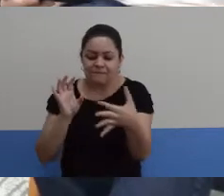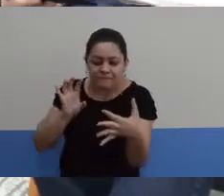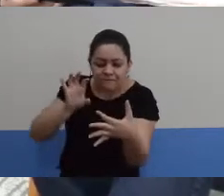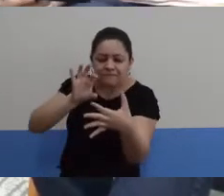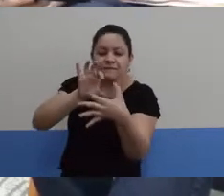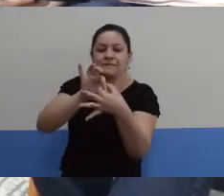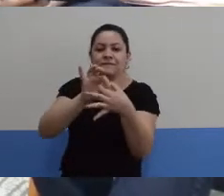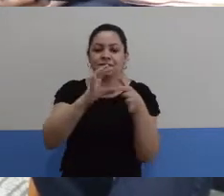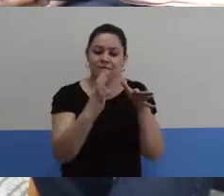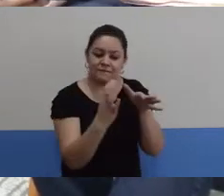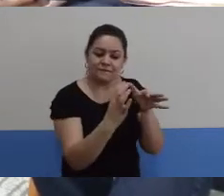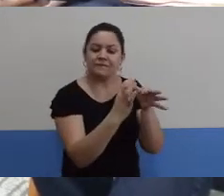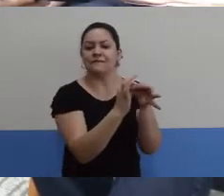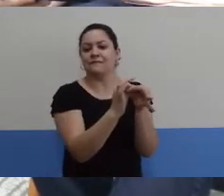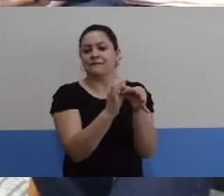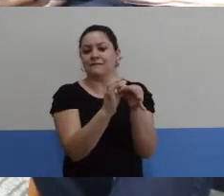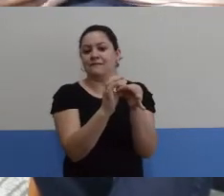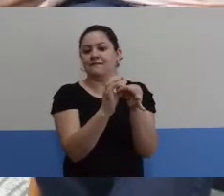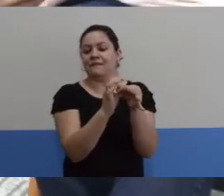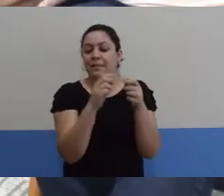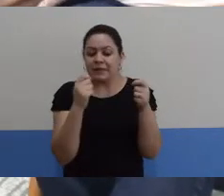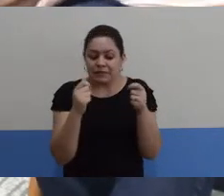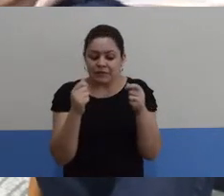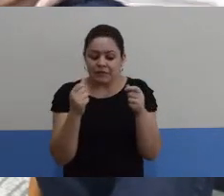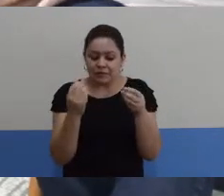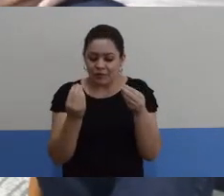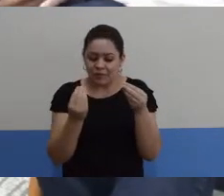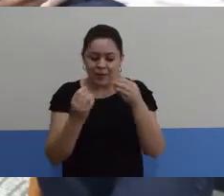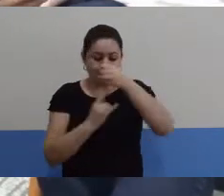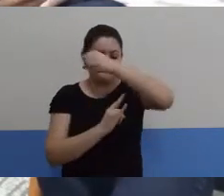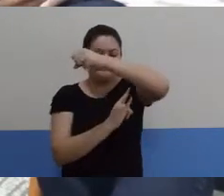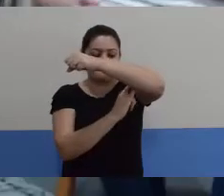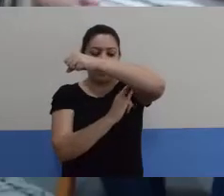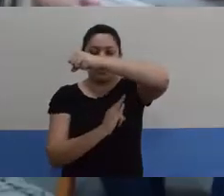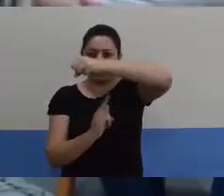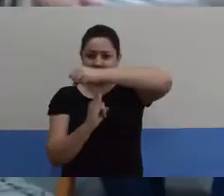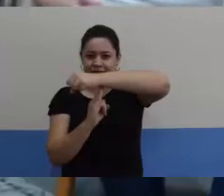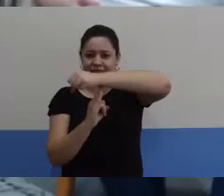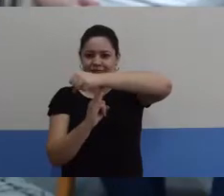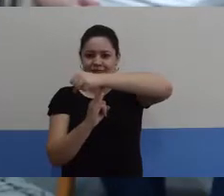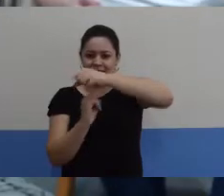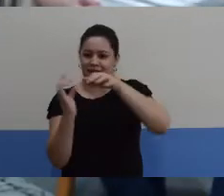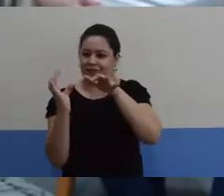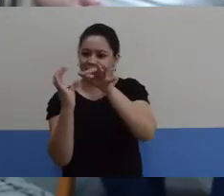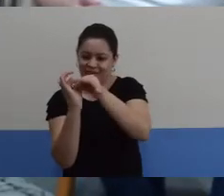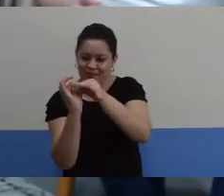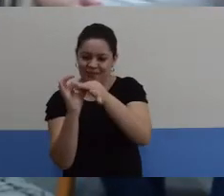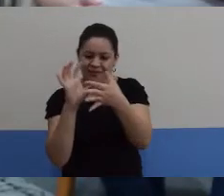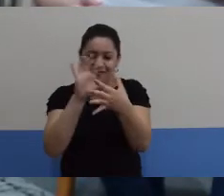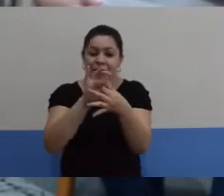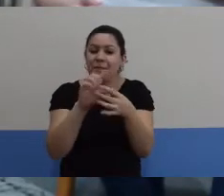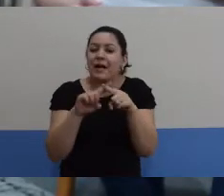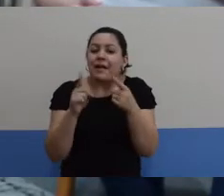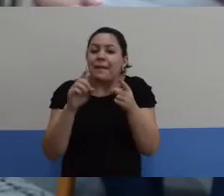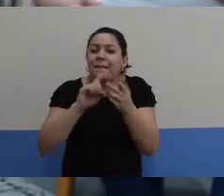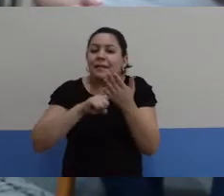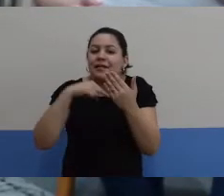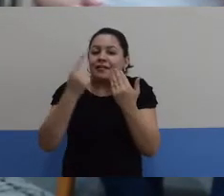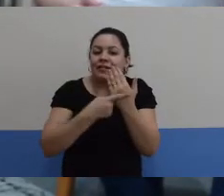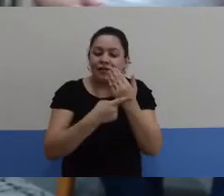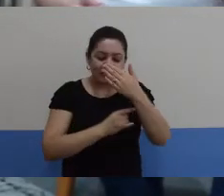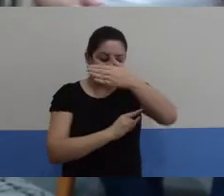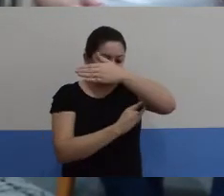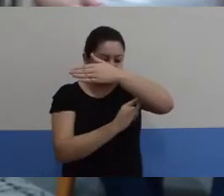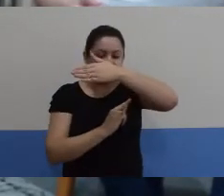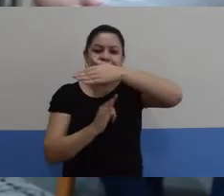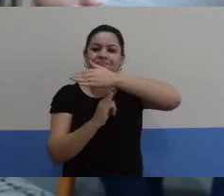Se fosse para construir uma ponte, eu não saberia uma ponte assim como nós imaginamos, né? Claro que é uma figura de linguagem, uma analogia, mas o que